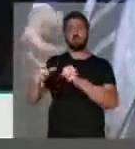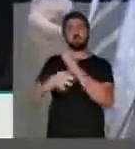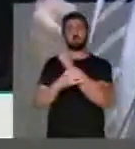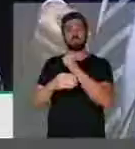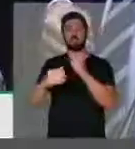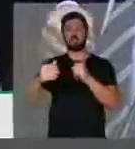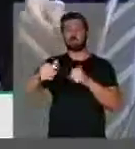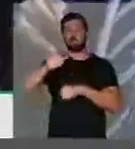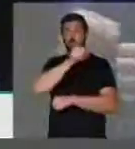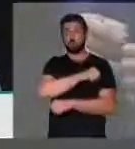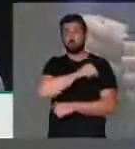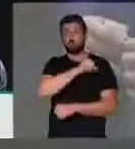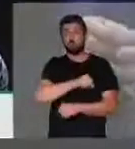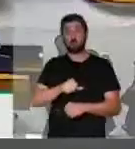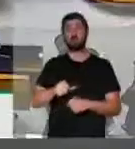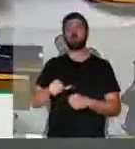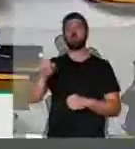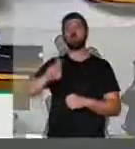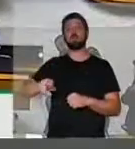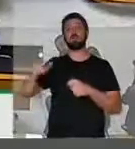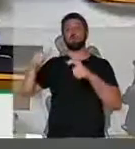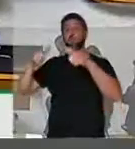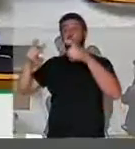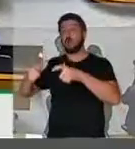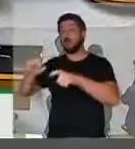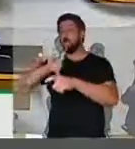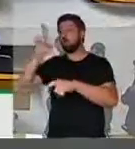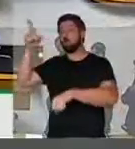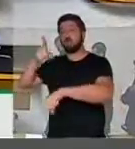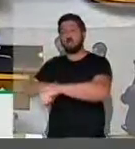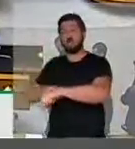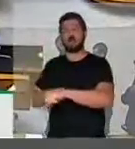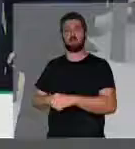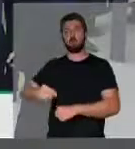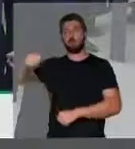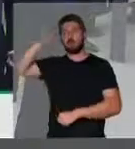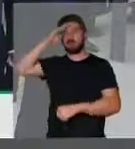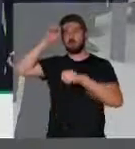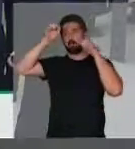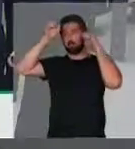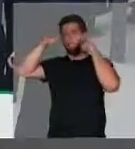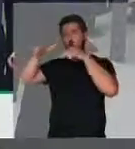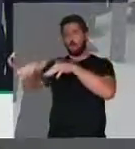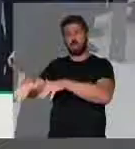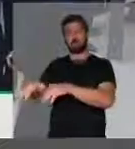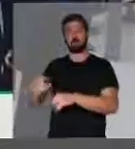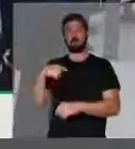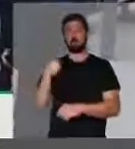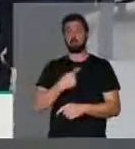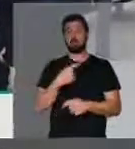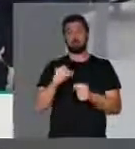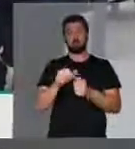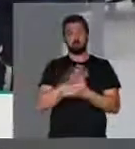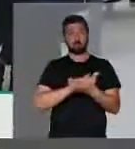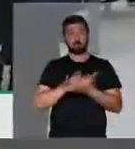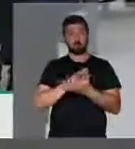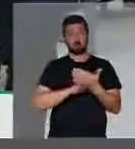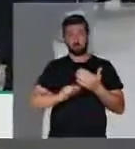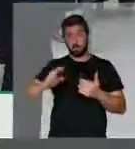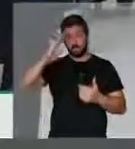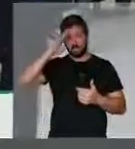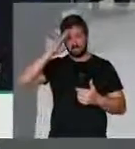de Janeiro, com local, dia e hora, e o exército. E nós nunca colocamos